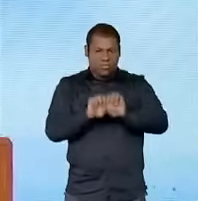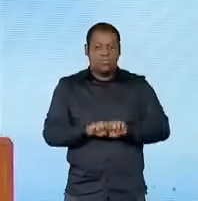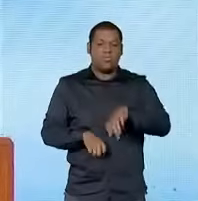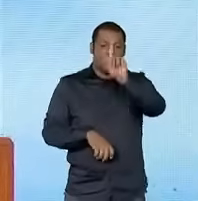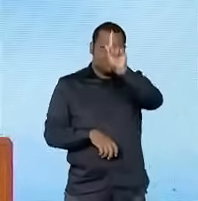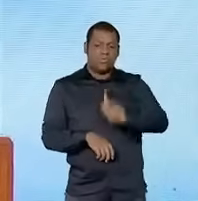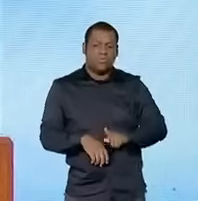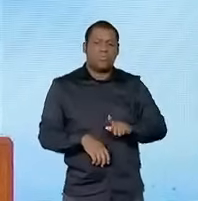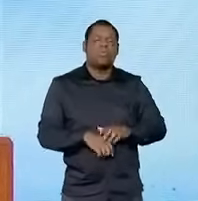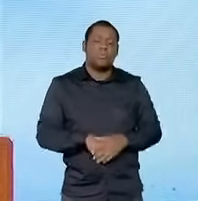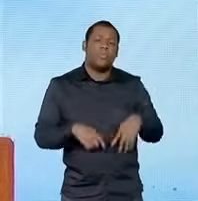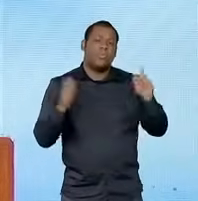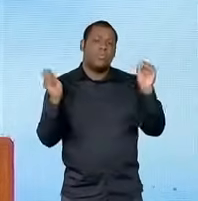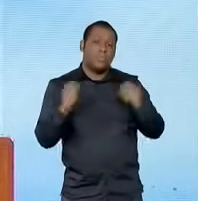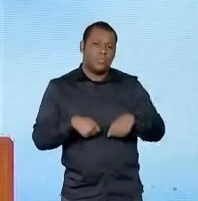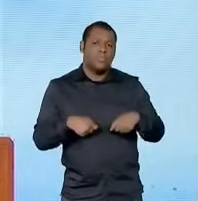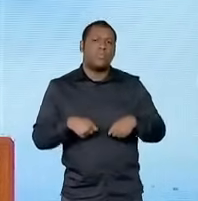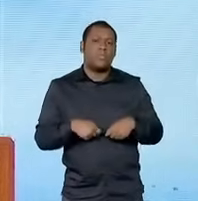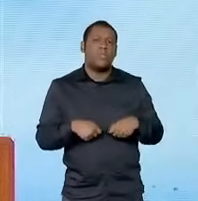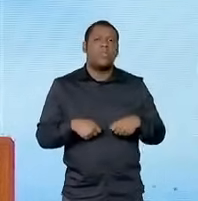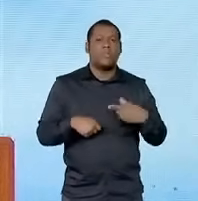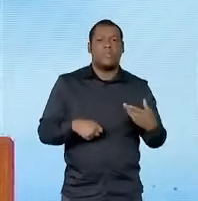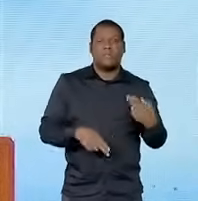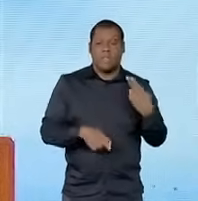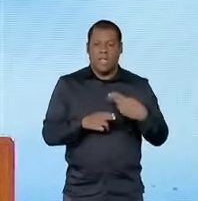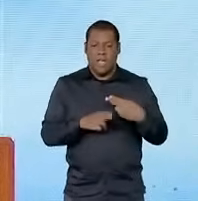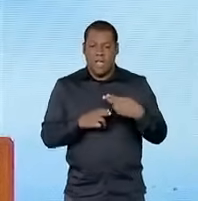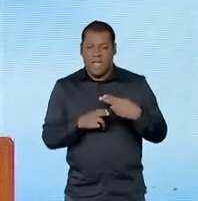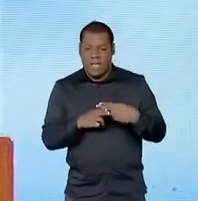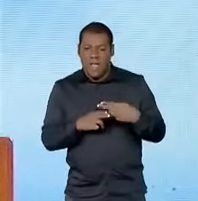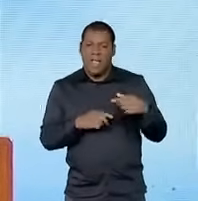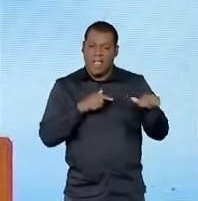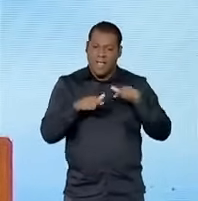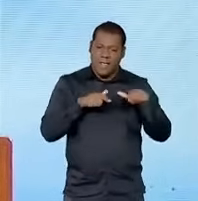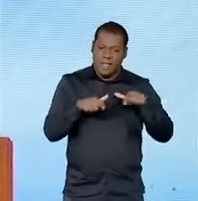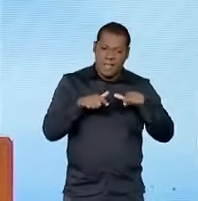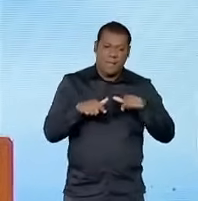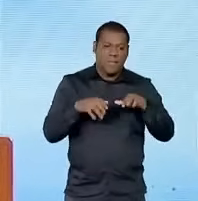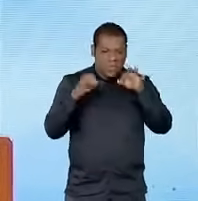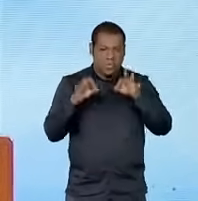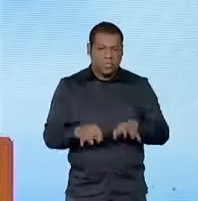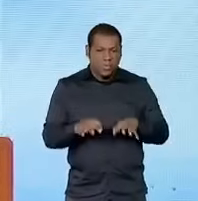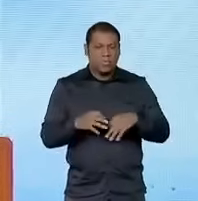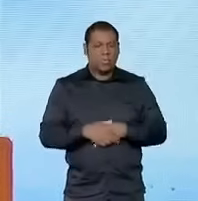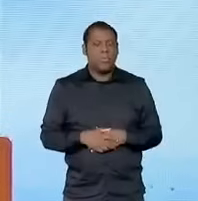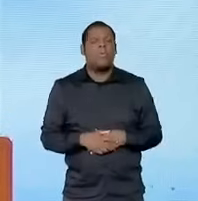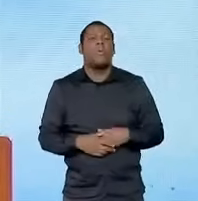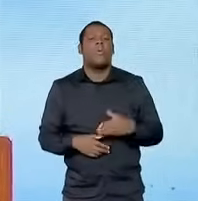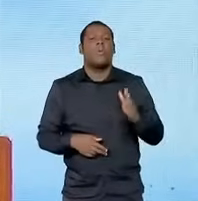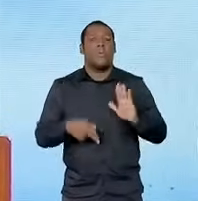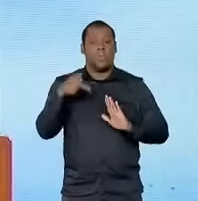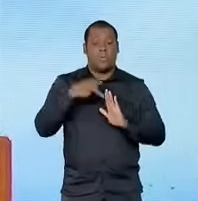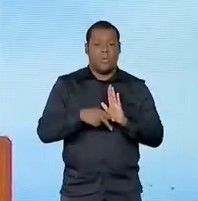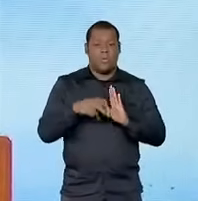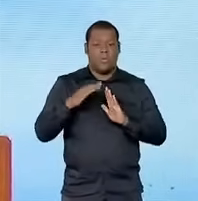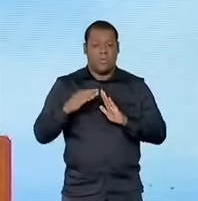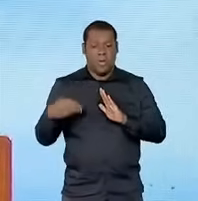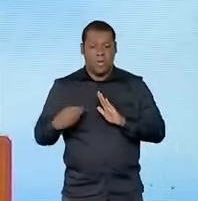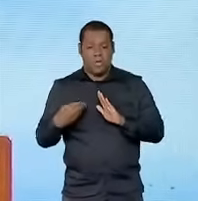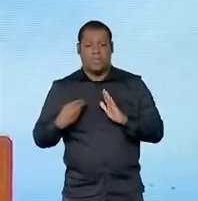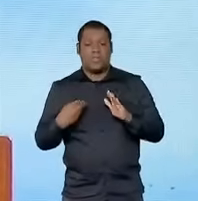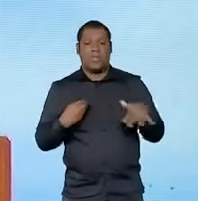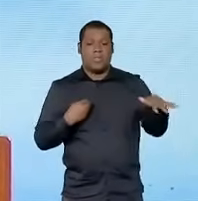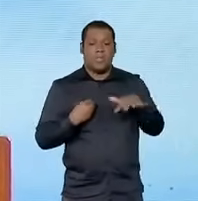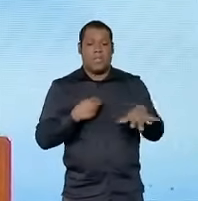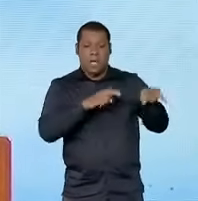que seja possível desempenhar suas funções da melhor forma possível. O programa Minha Casa Minha Vida Rural tem